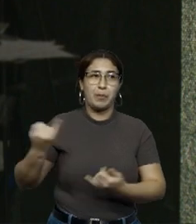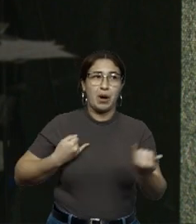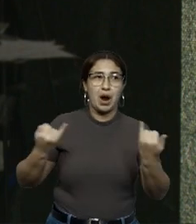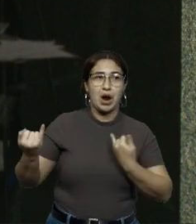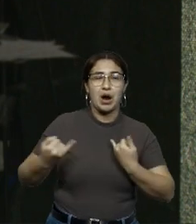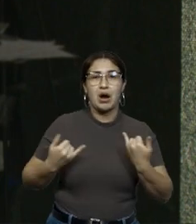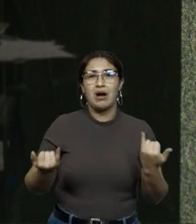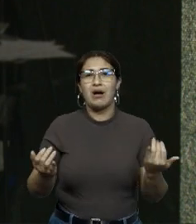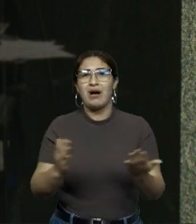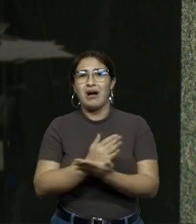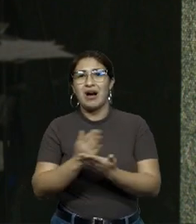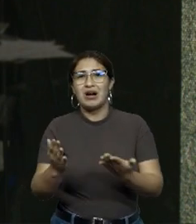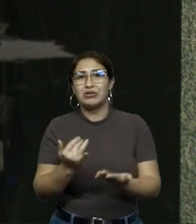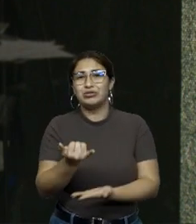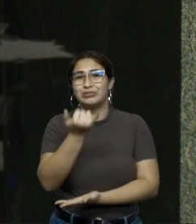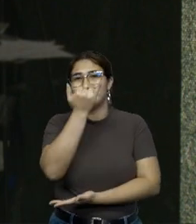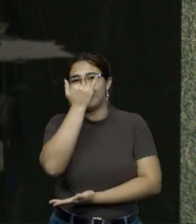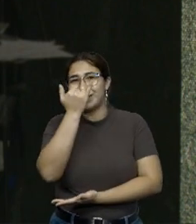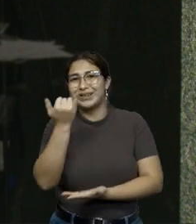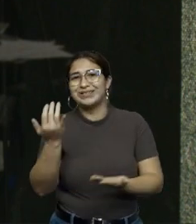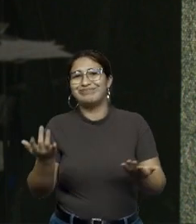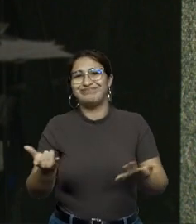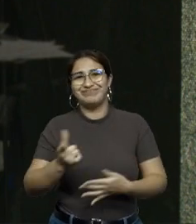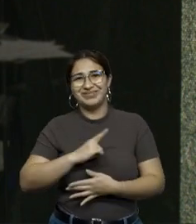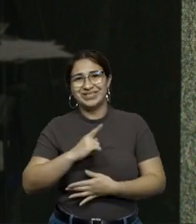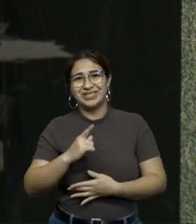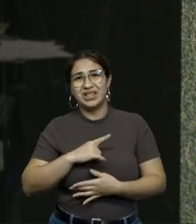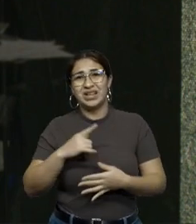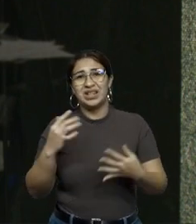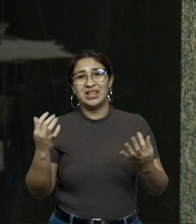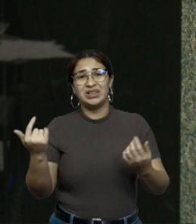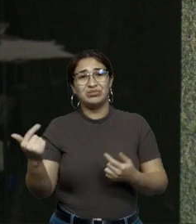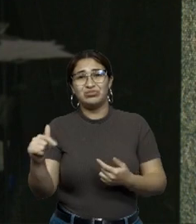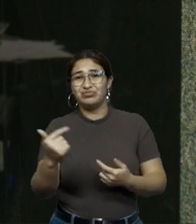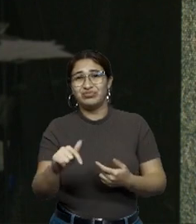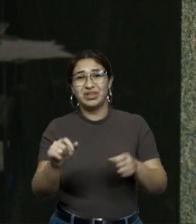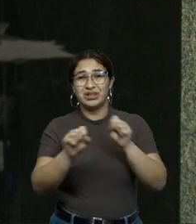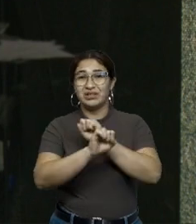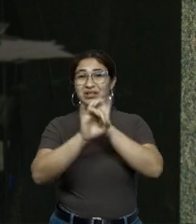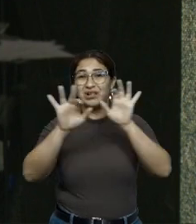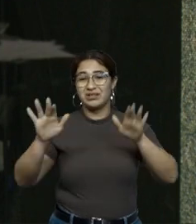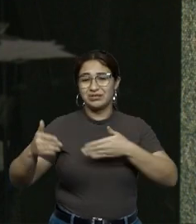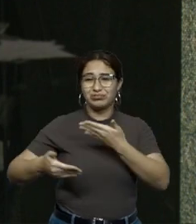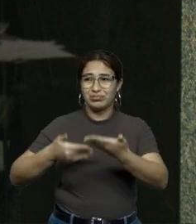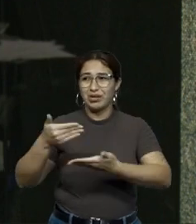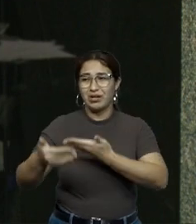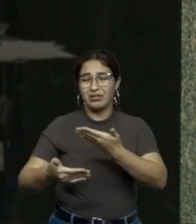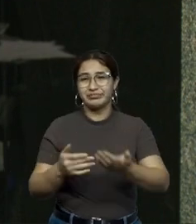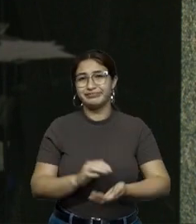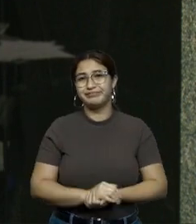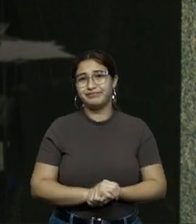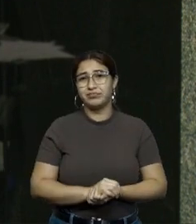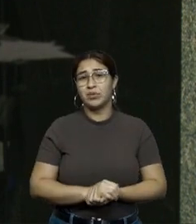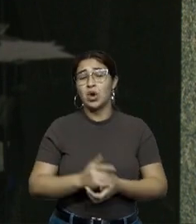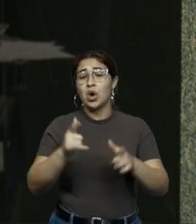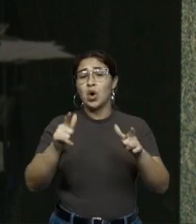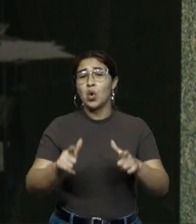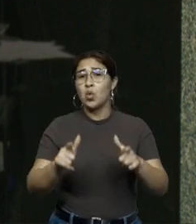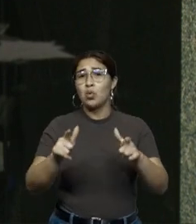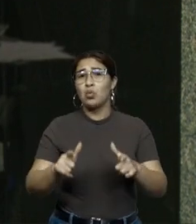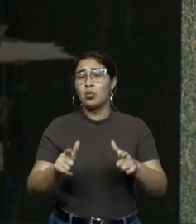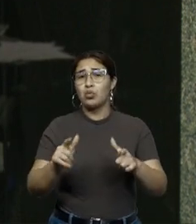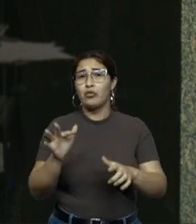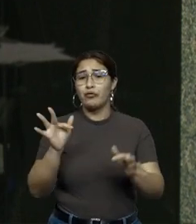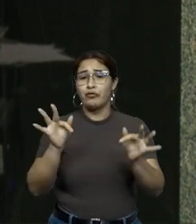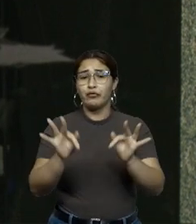frustrações que não é não tem lisura no processo e também o resultado final Onde está o resultado final até a 4ª